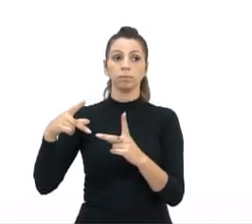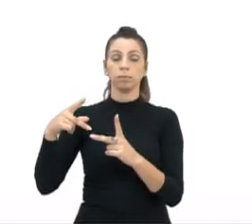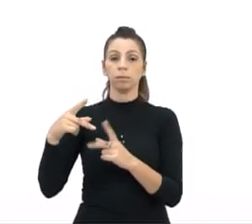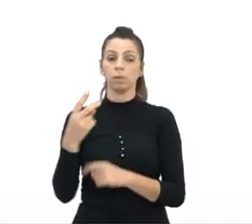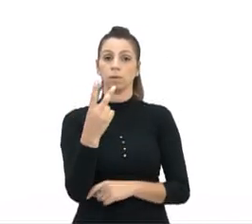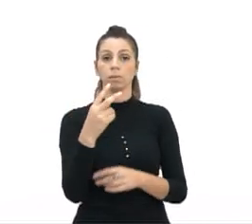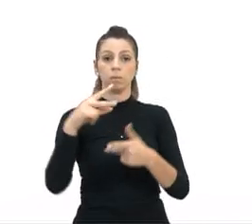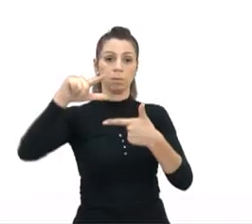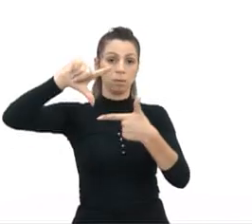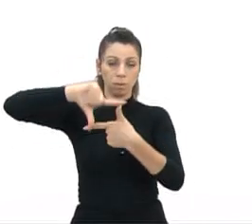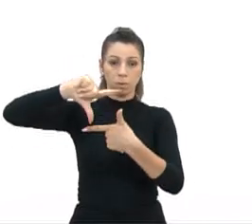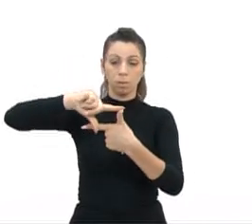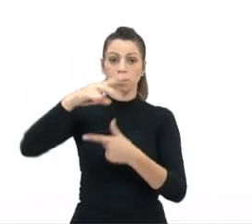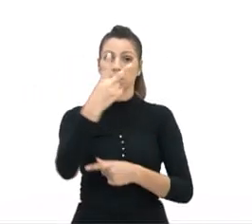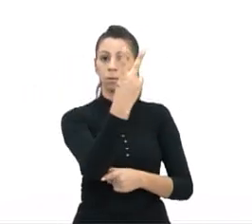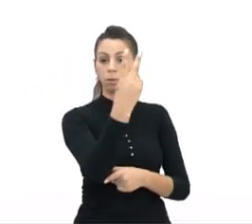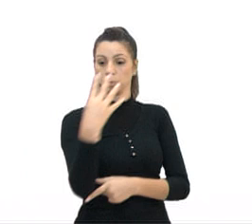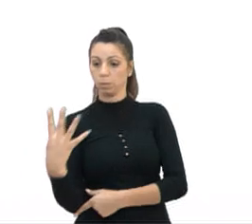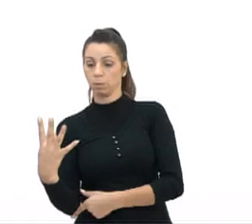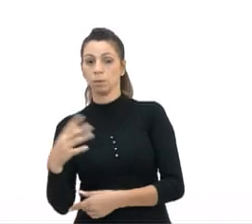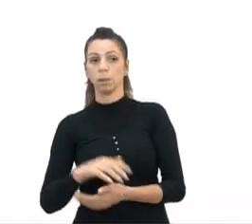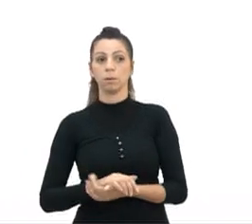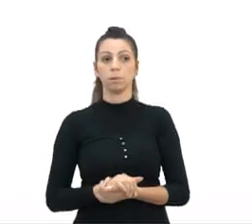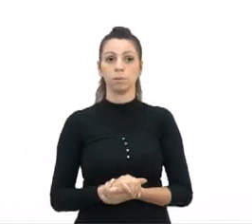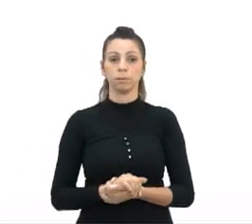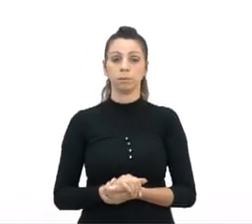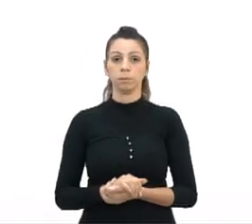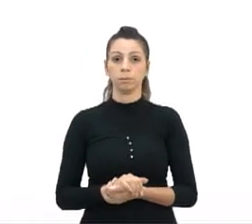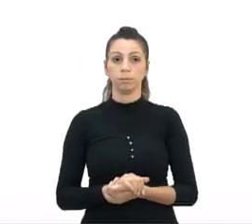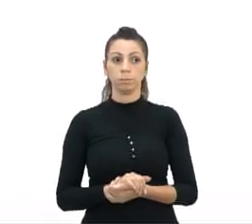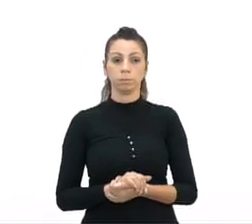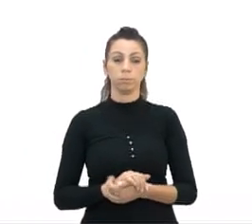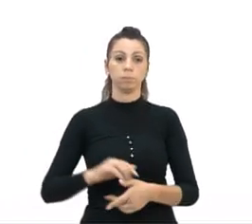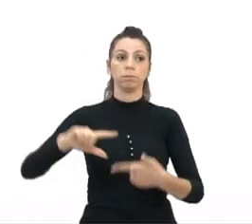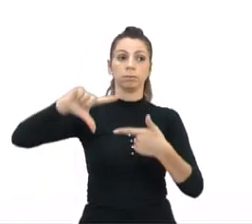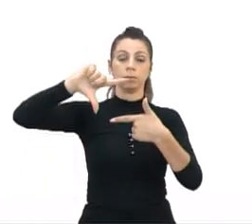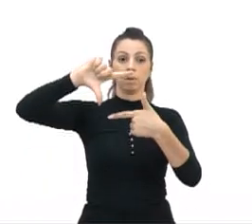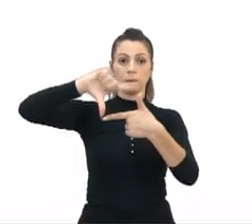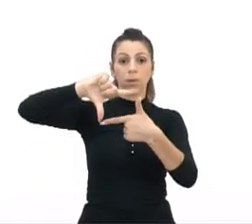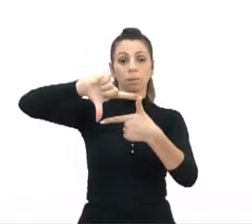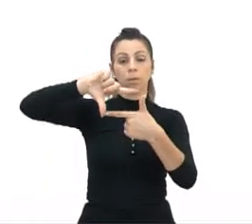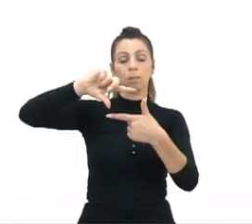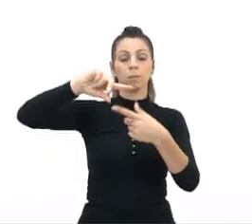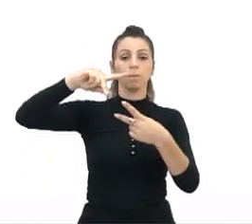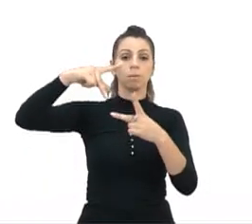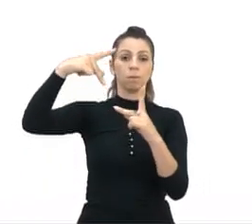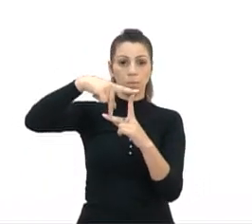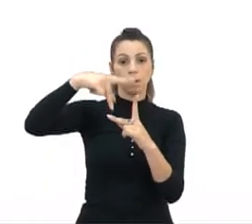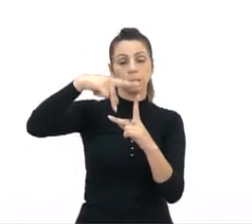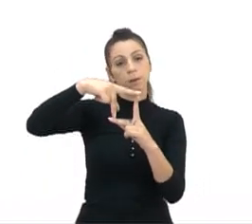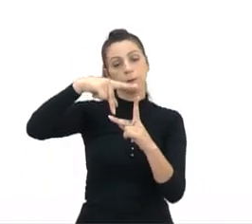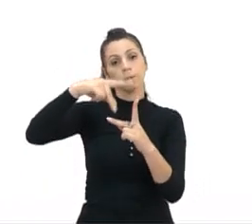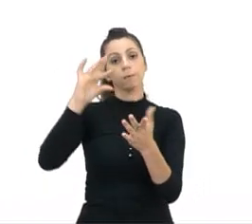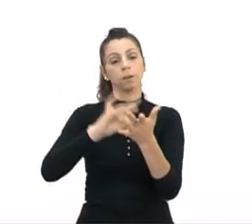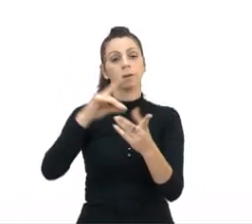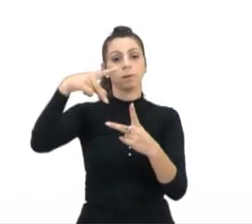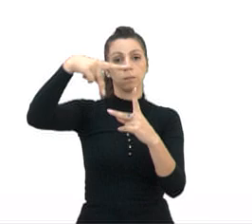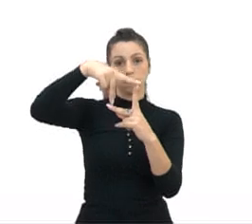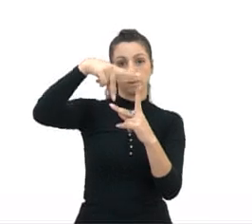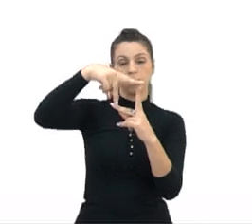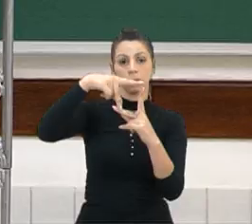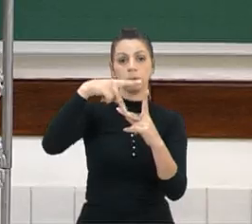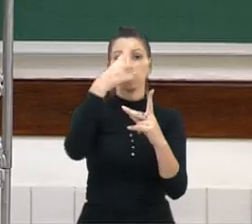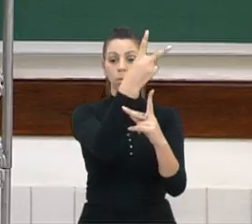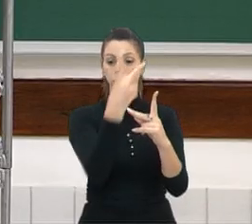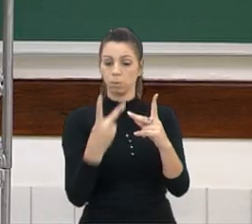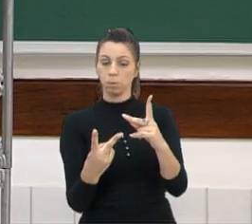Um retângulo 2 por 4 para representar o 8. E um retângulo 2 por 2, um quadrado, na verdade, um quadrado 2 por 2 para representar o